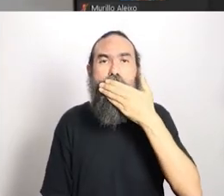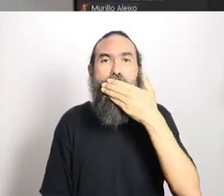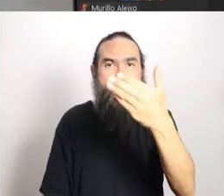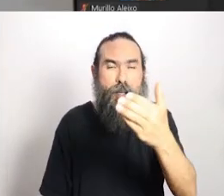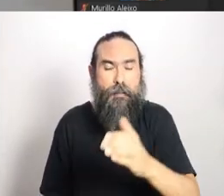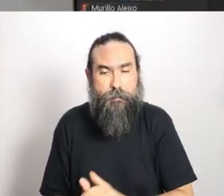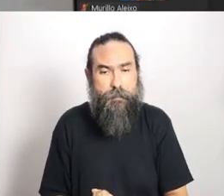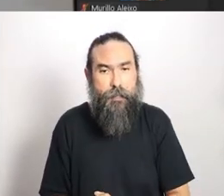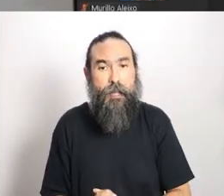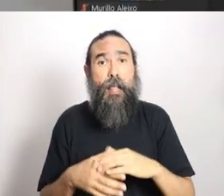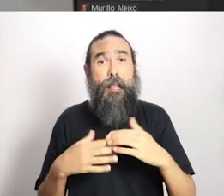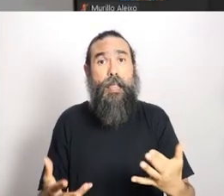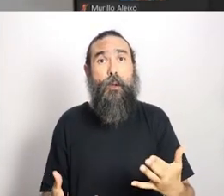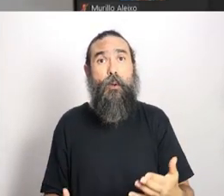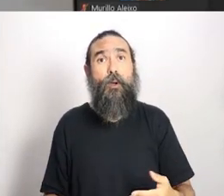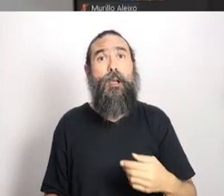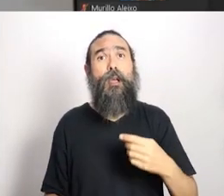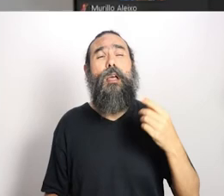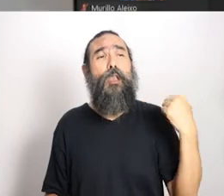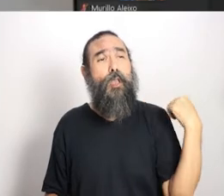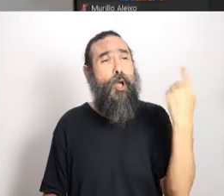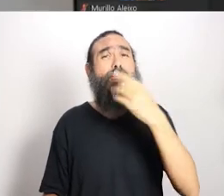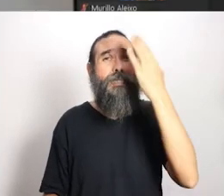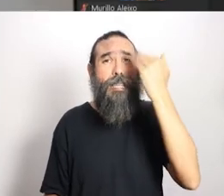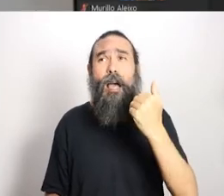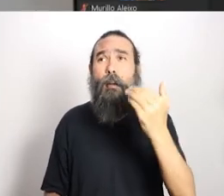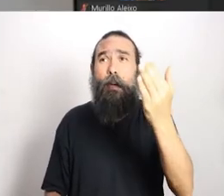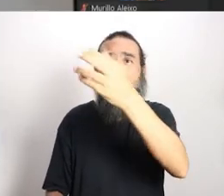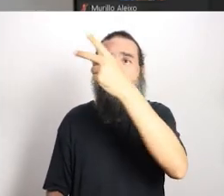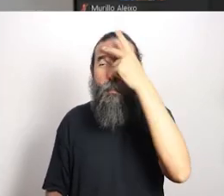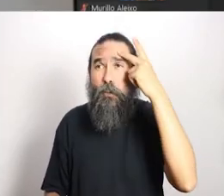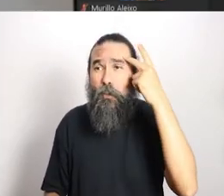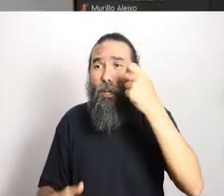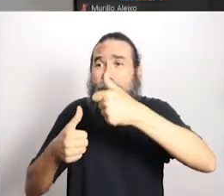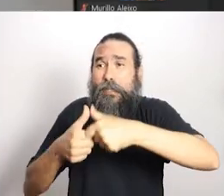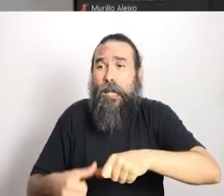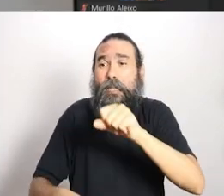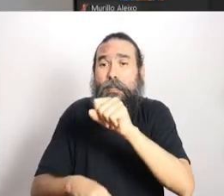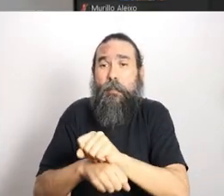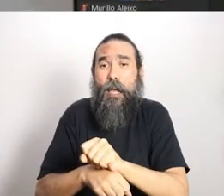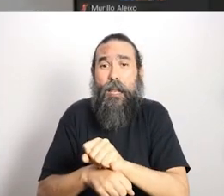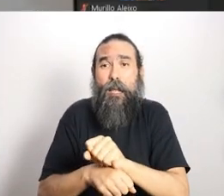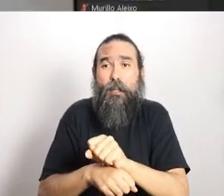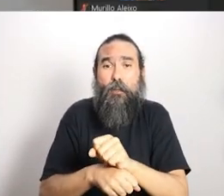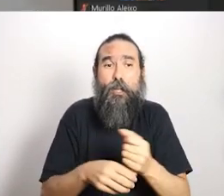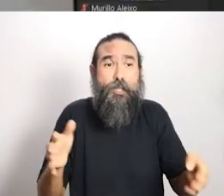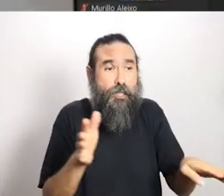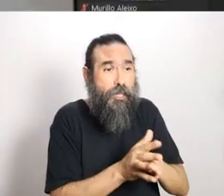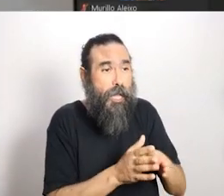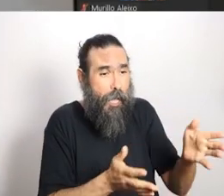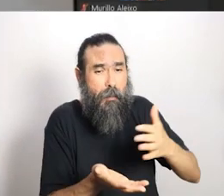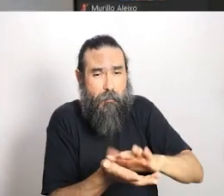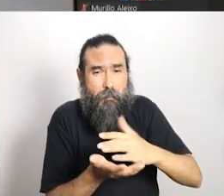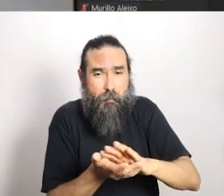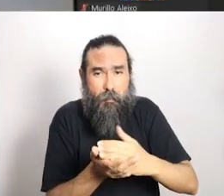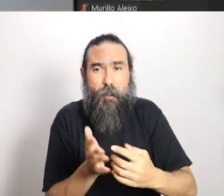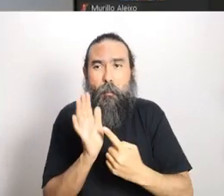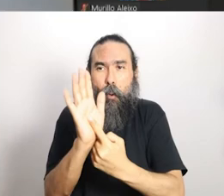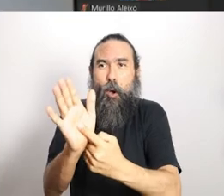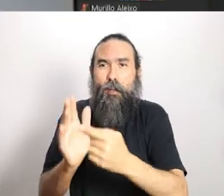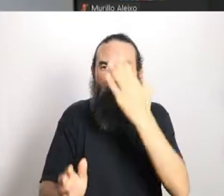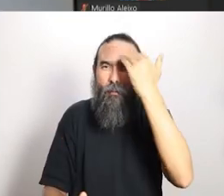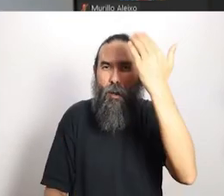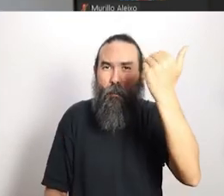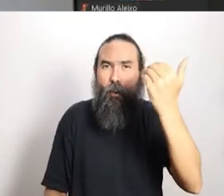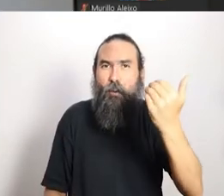como as pessoas estavam esperando o pai dele. Bully, Pedro já tinha ido no aniversário de Valdir